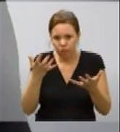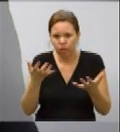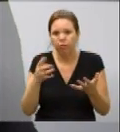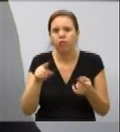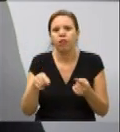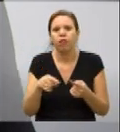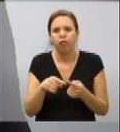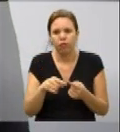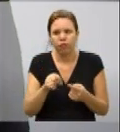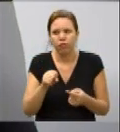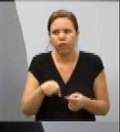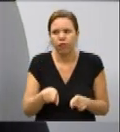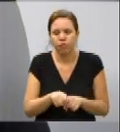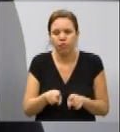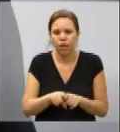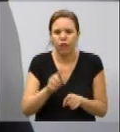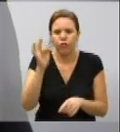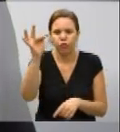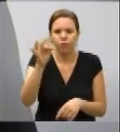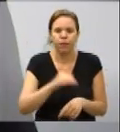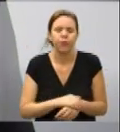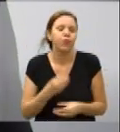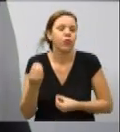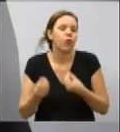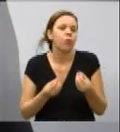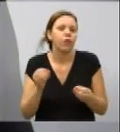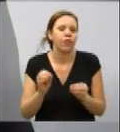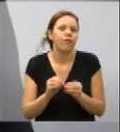almeja, né? É o que eu almejo também lá na frente. E como é que